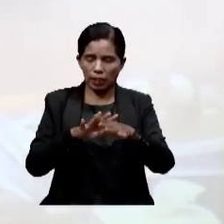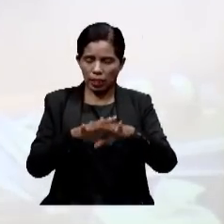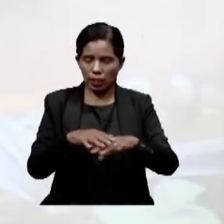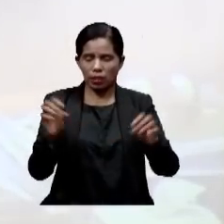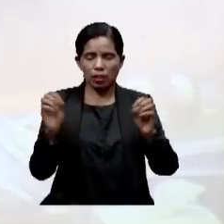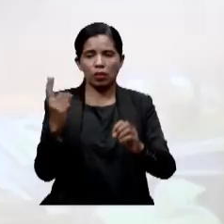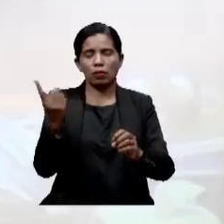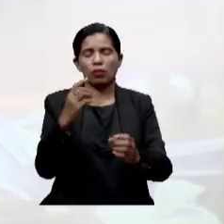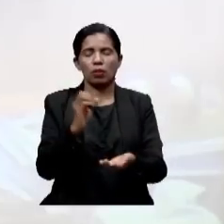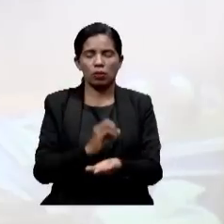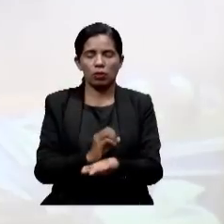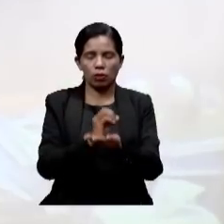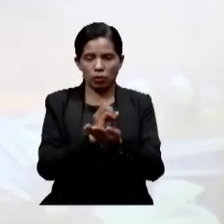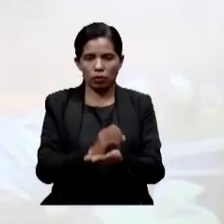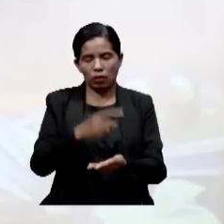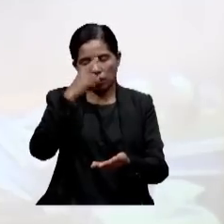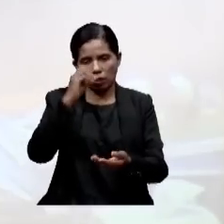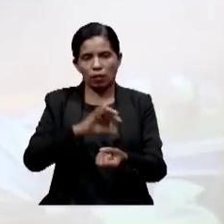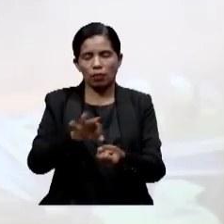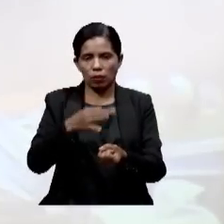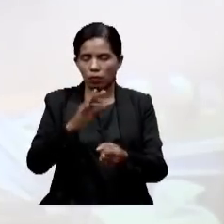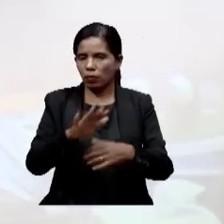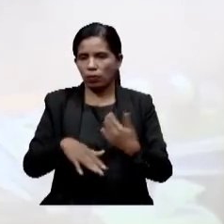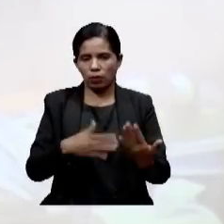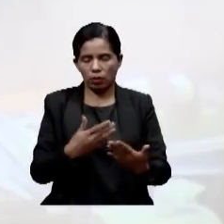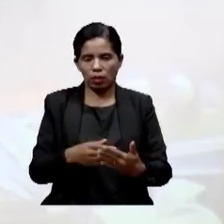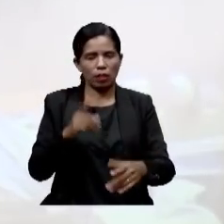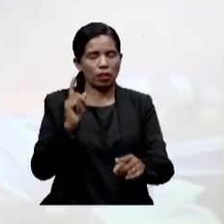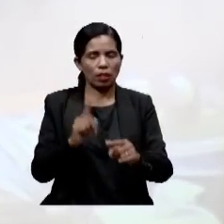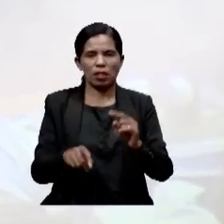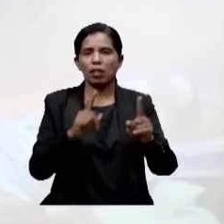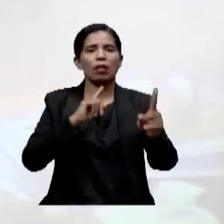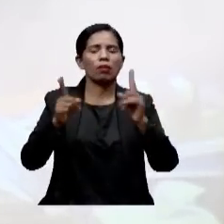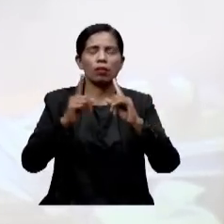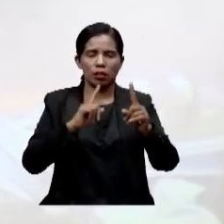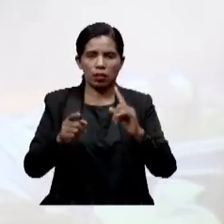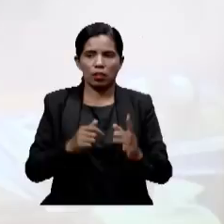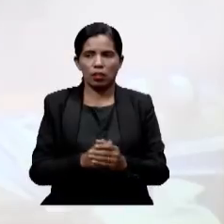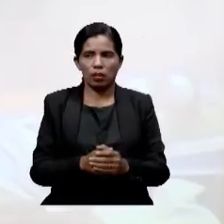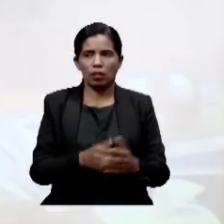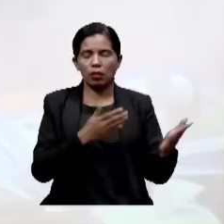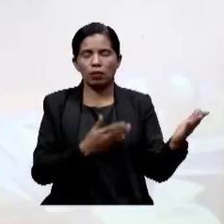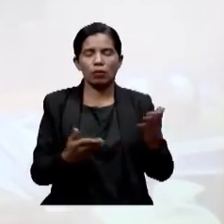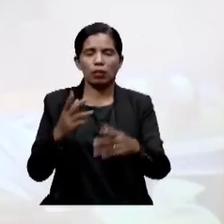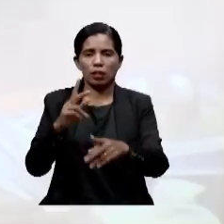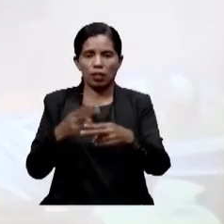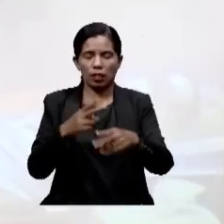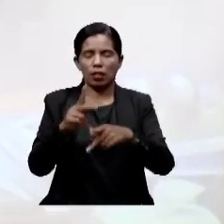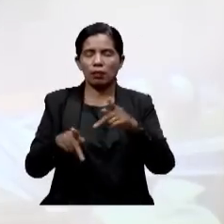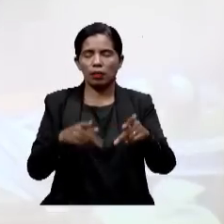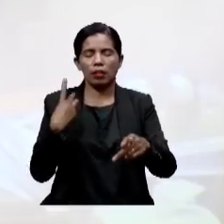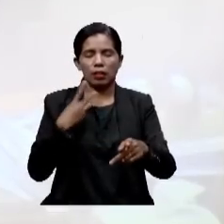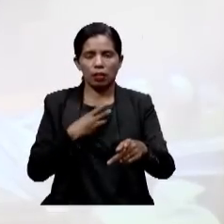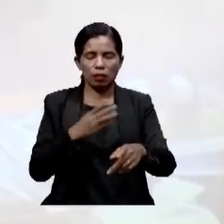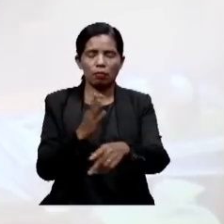dia de tais para tamba covid wa sene utu ne be la like qualia ke mai o nome do povo ka ita promove dun